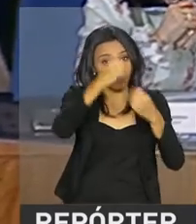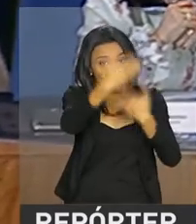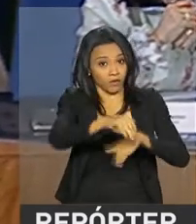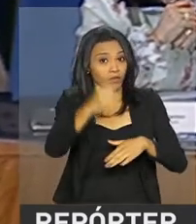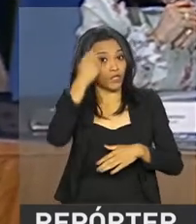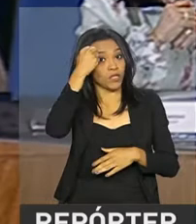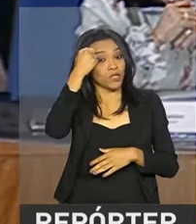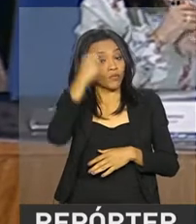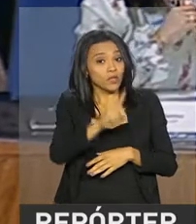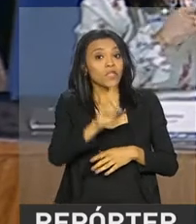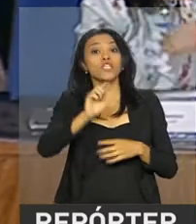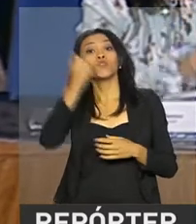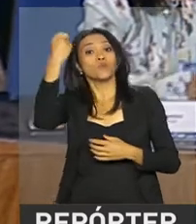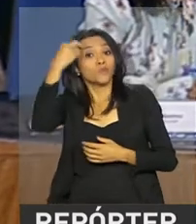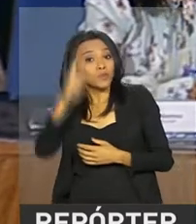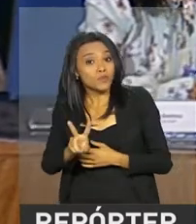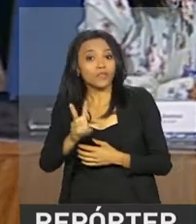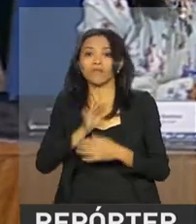Pode.